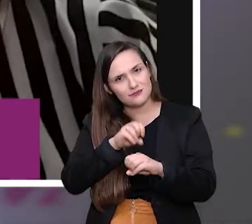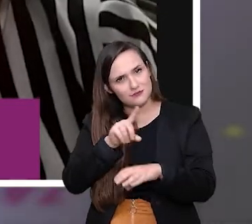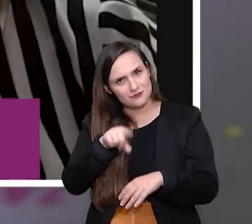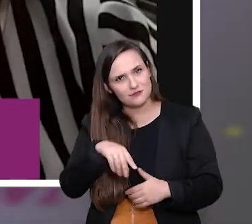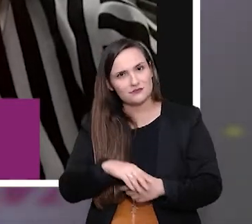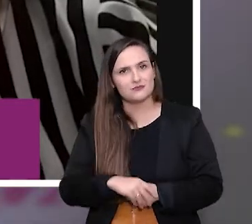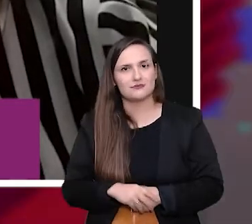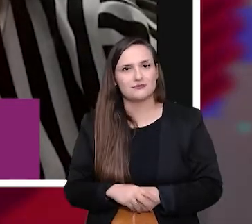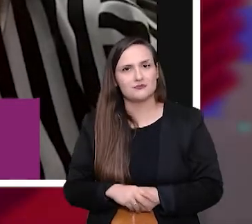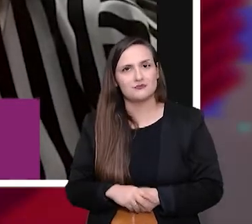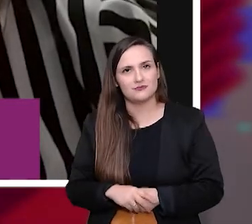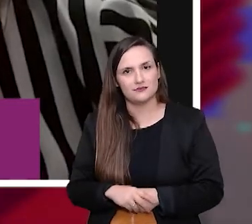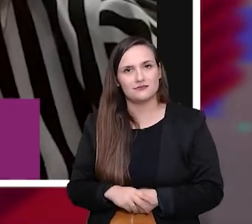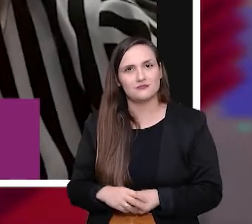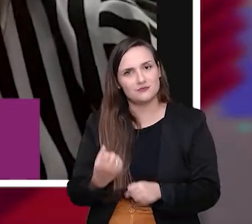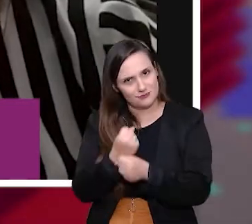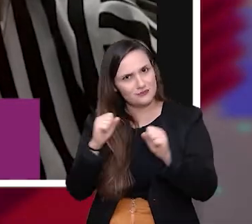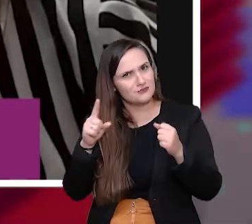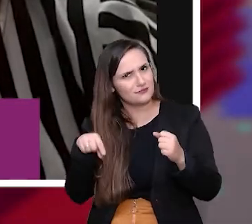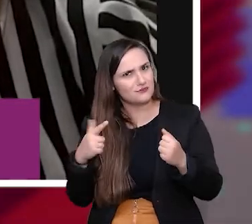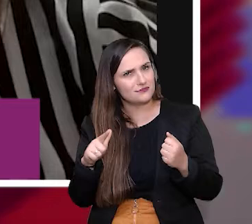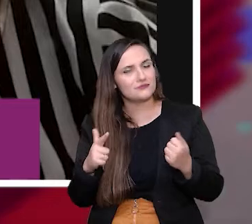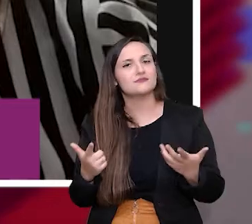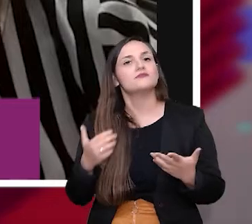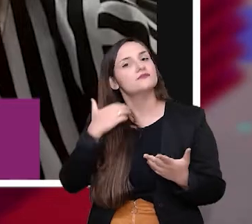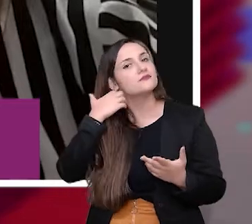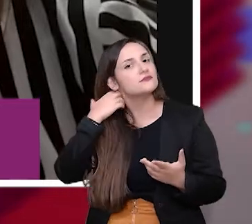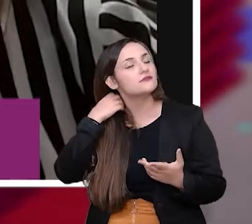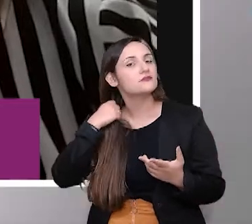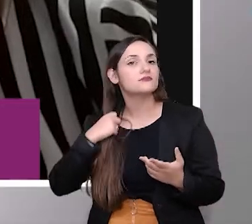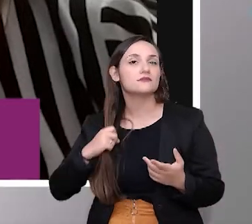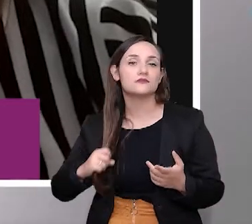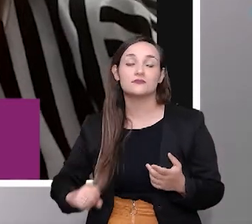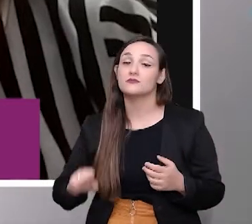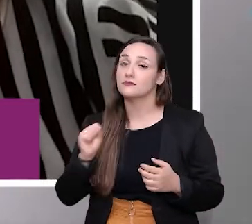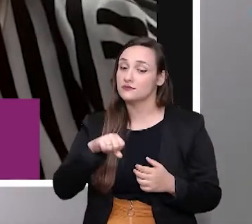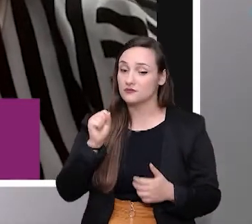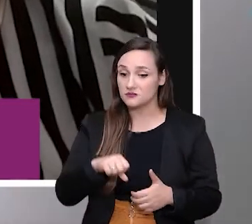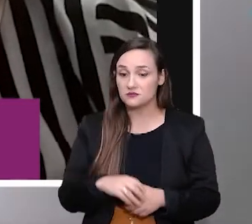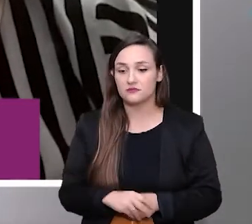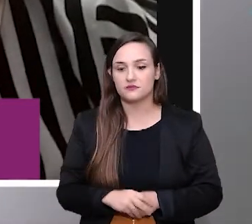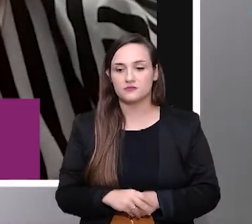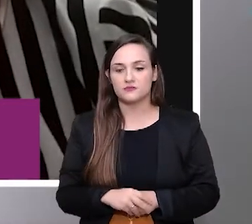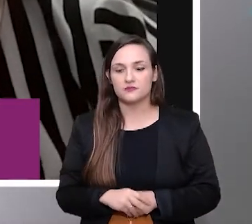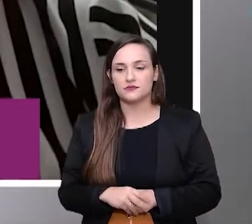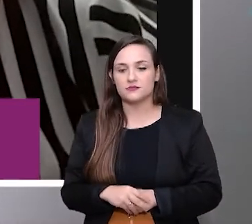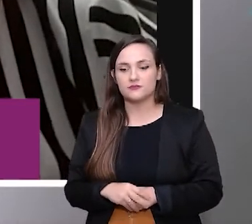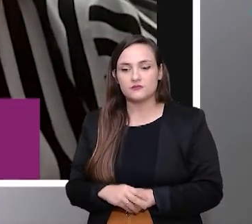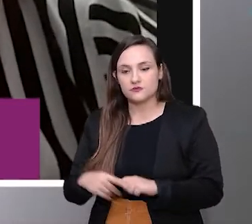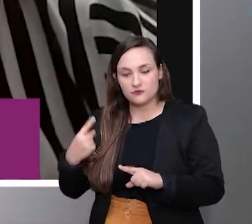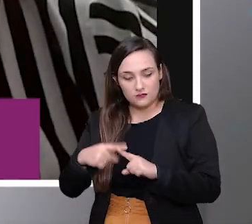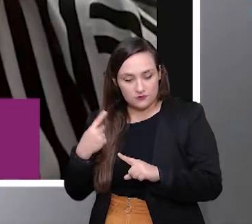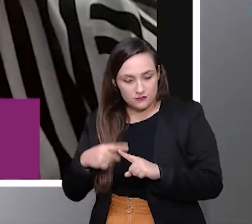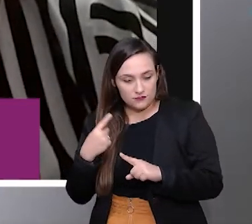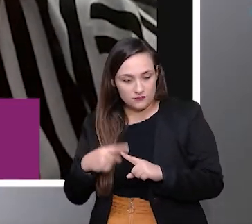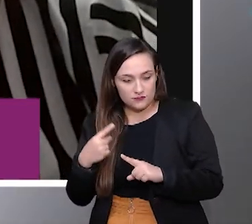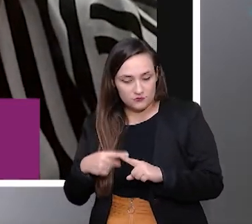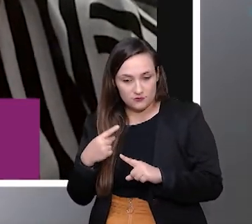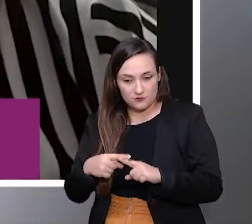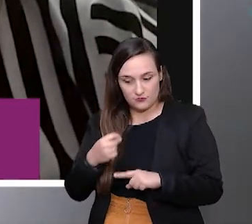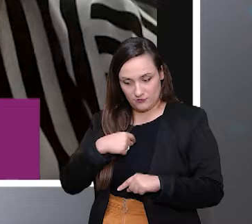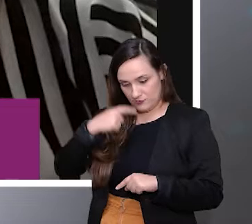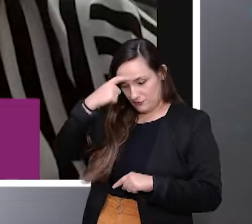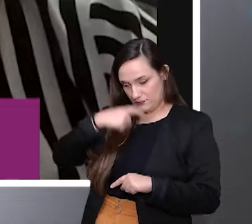sendo educado dessa forma. Com certeza. Impossível. Com certeza, né? Porque a gente molda